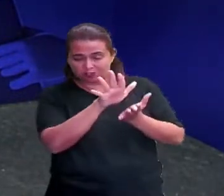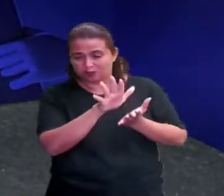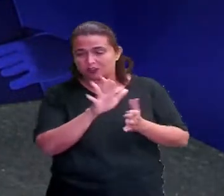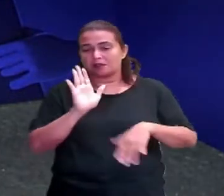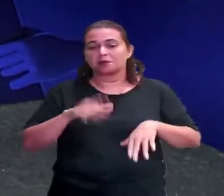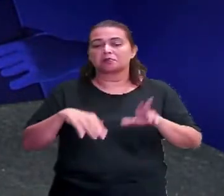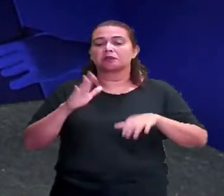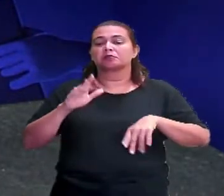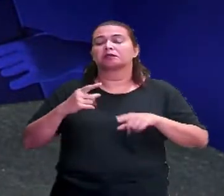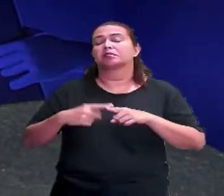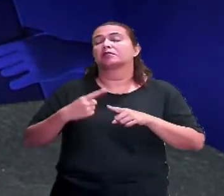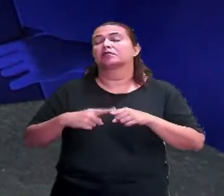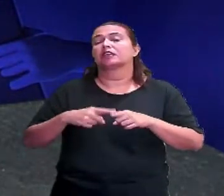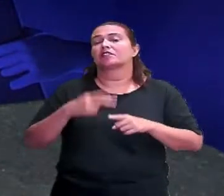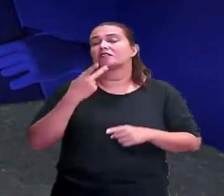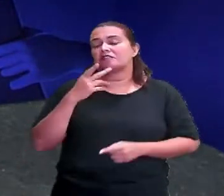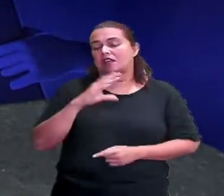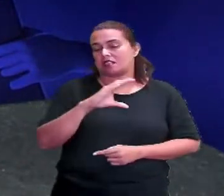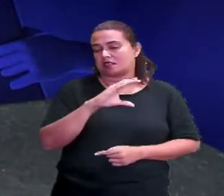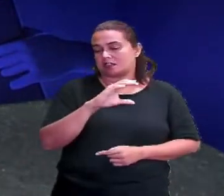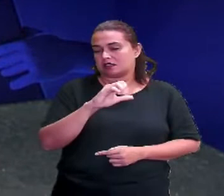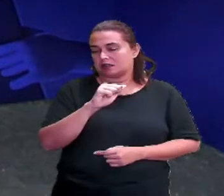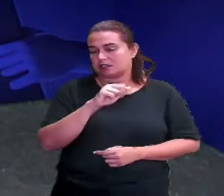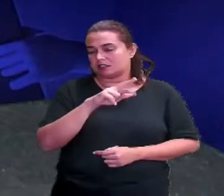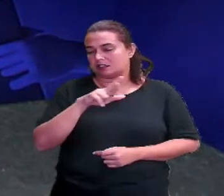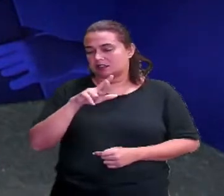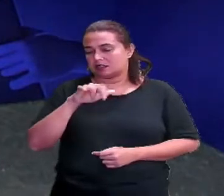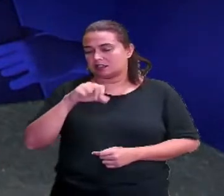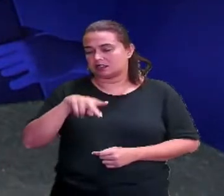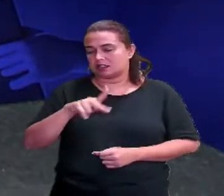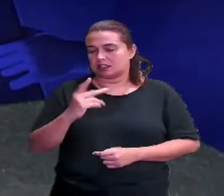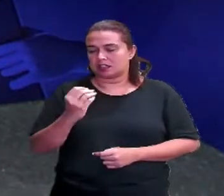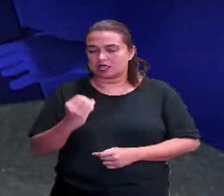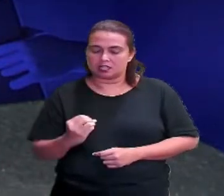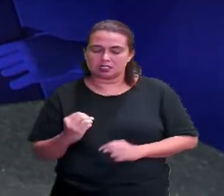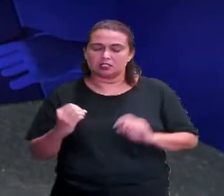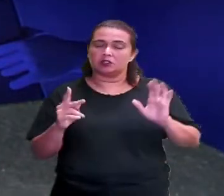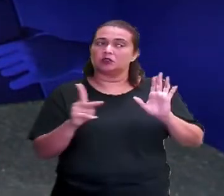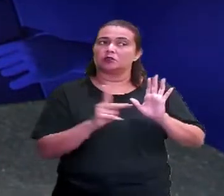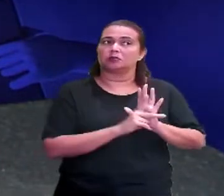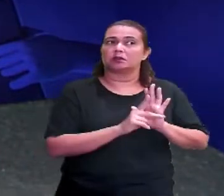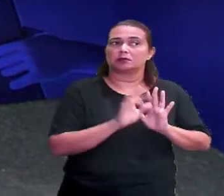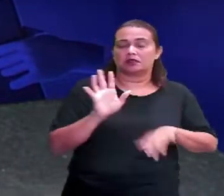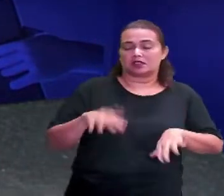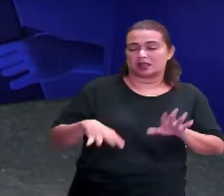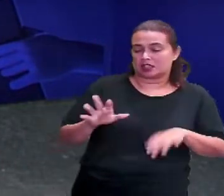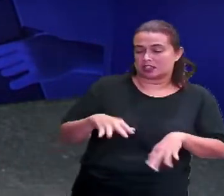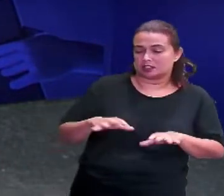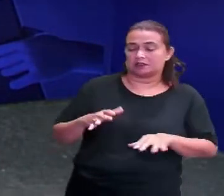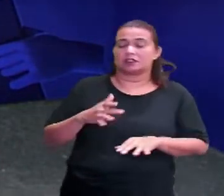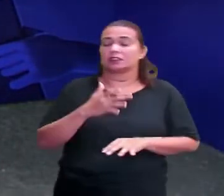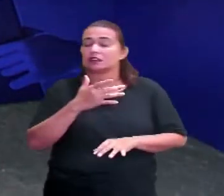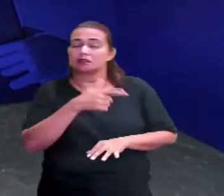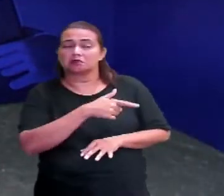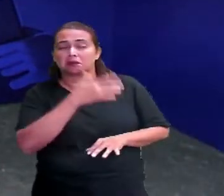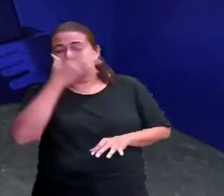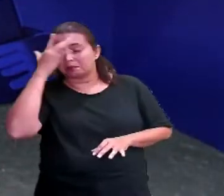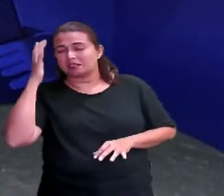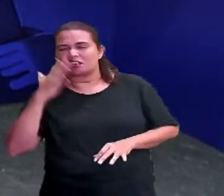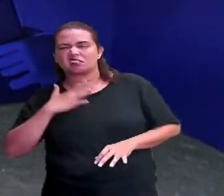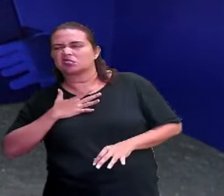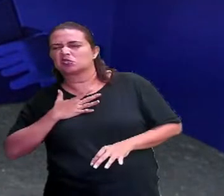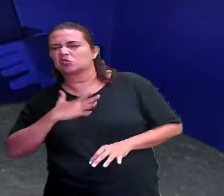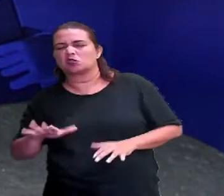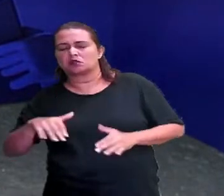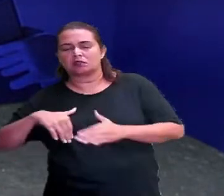se joga, né, para tomar a bola. Então, com significado específico, que pode não ser entendido por um falante que não gosta de futebol, que